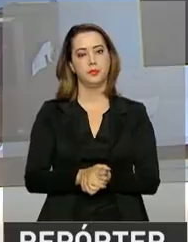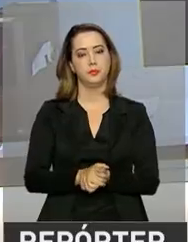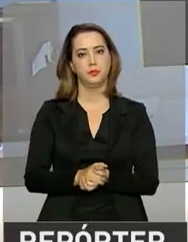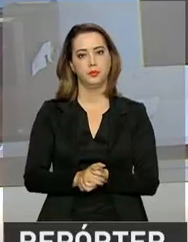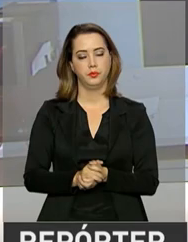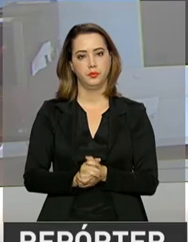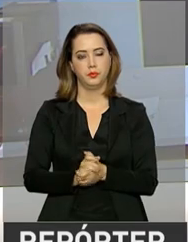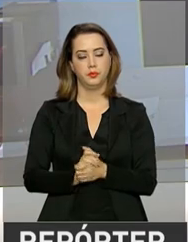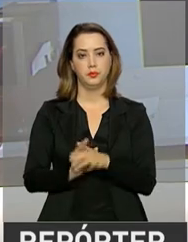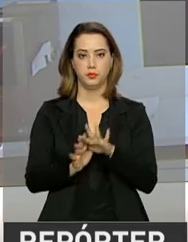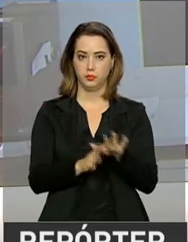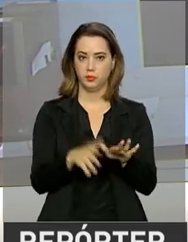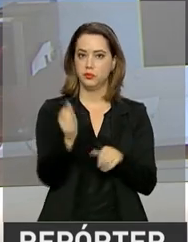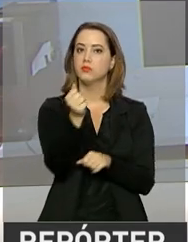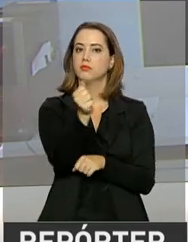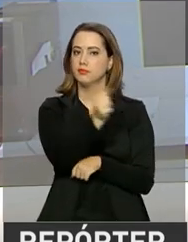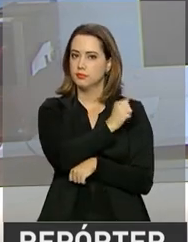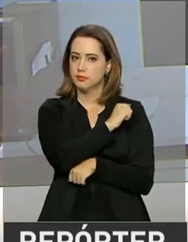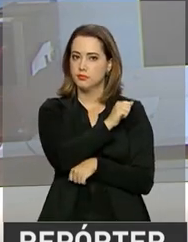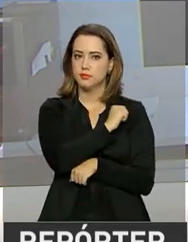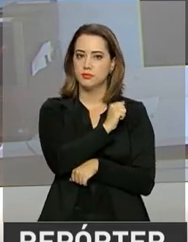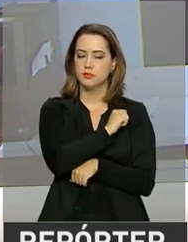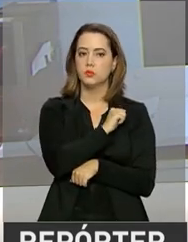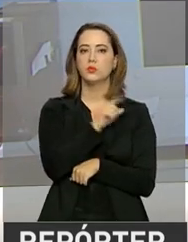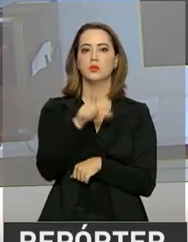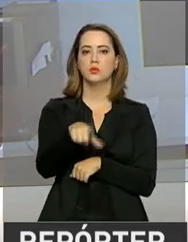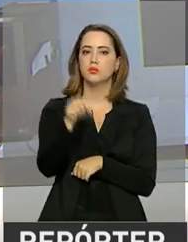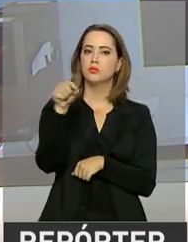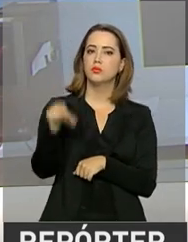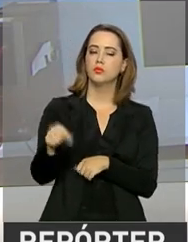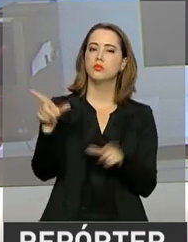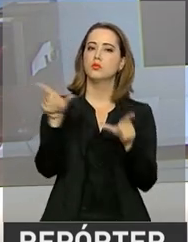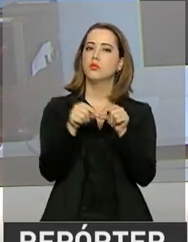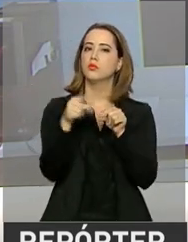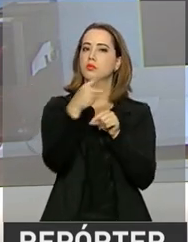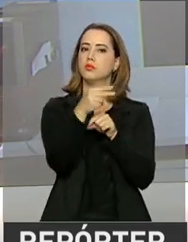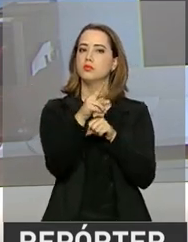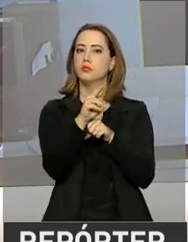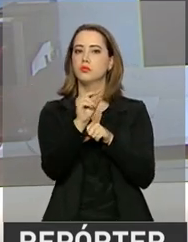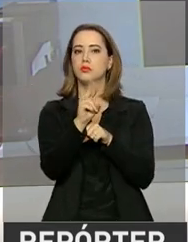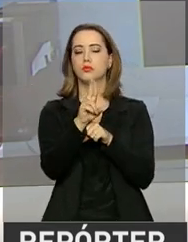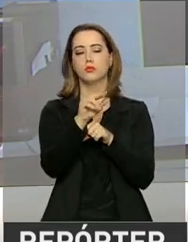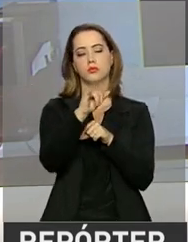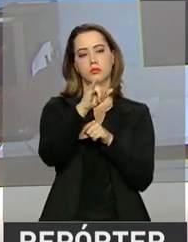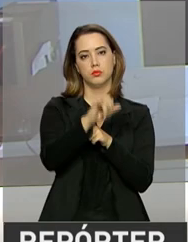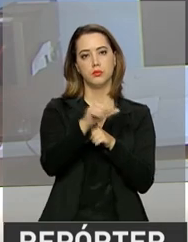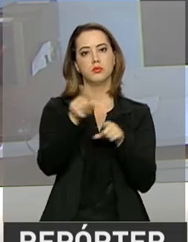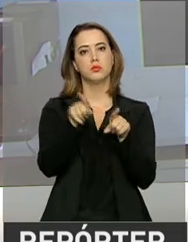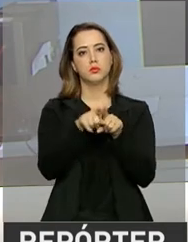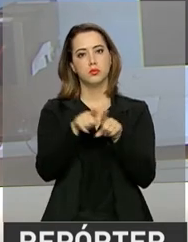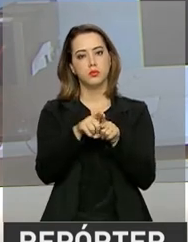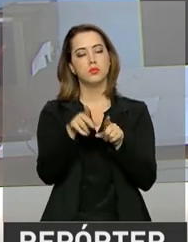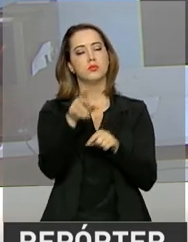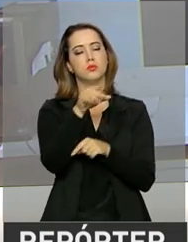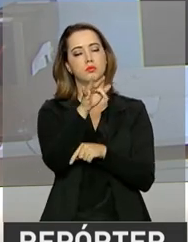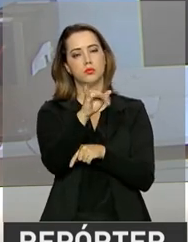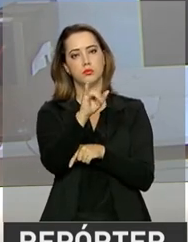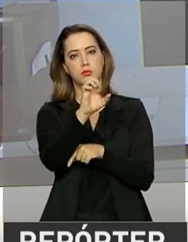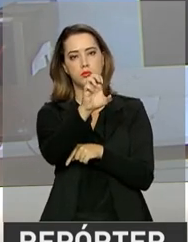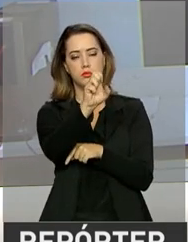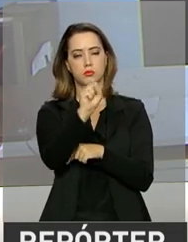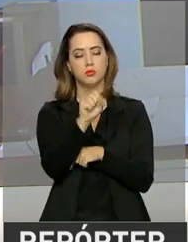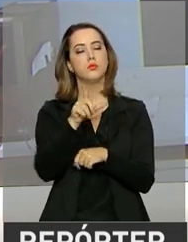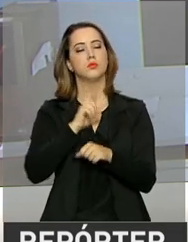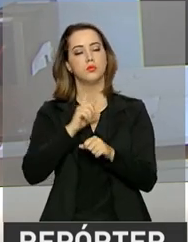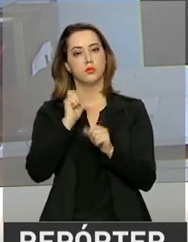reais estudantes contemplados pelo ProUni e pelo fiis terão prioridade na concorrência por vagas de estágio na